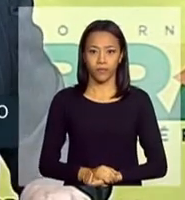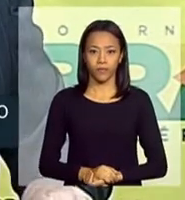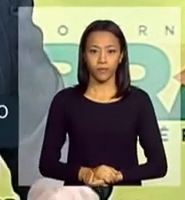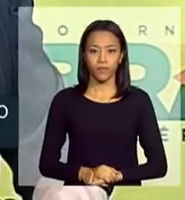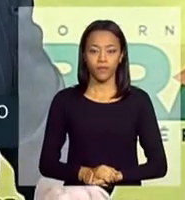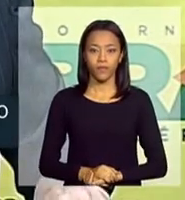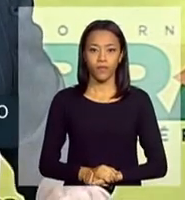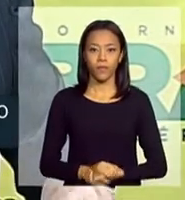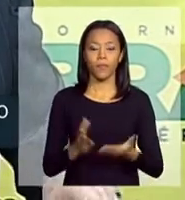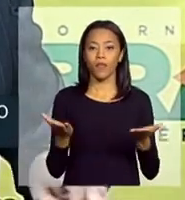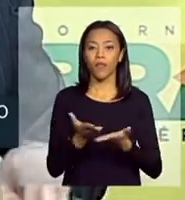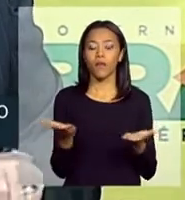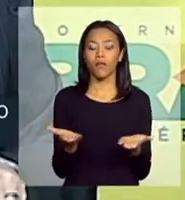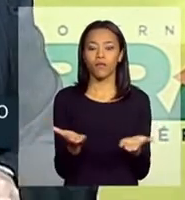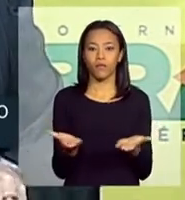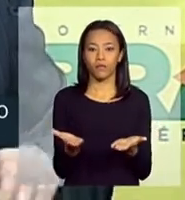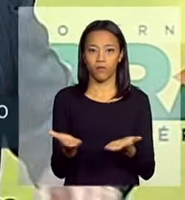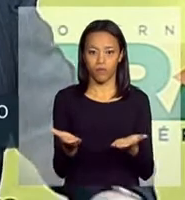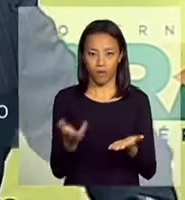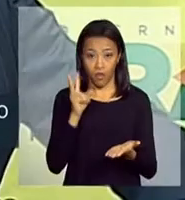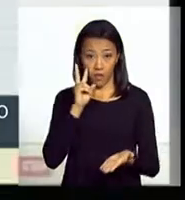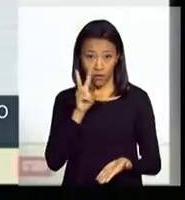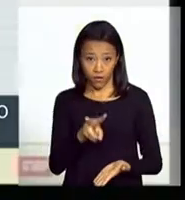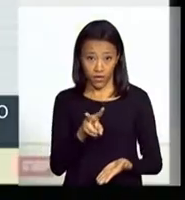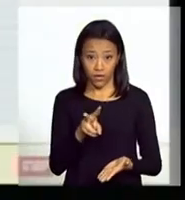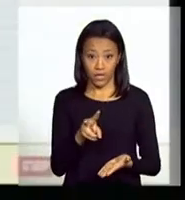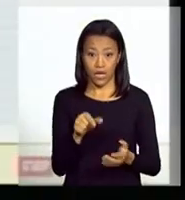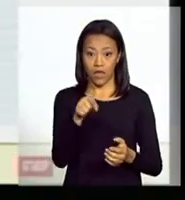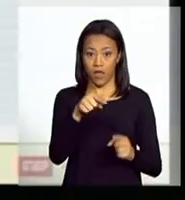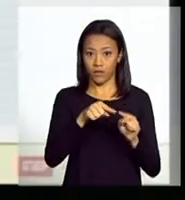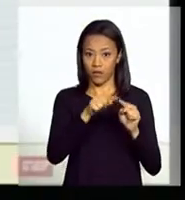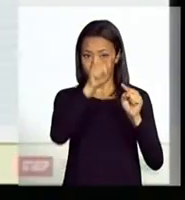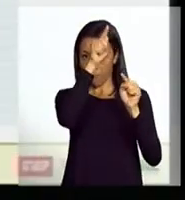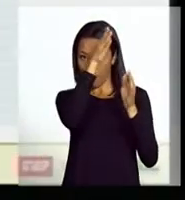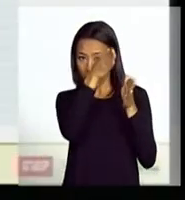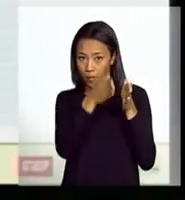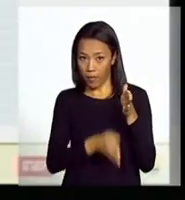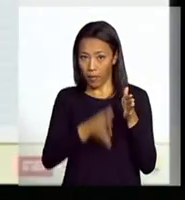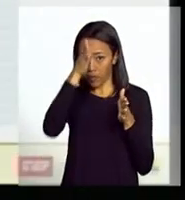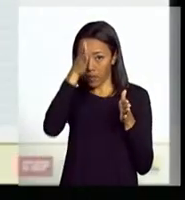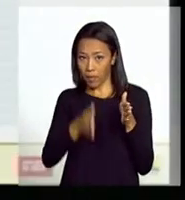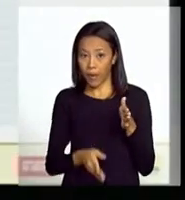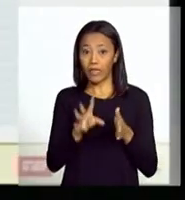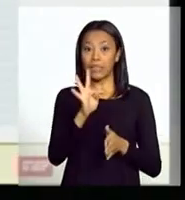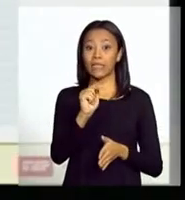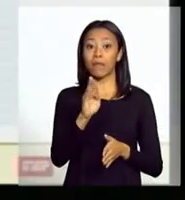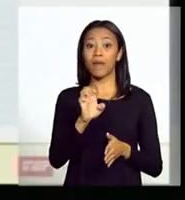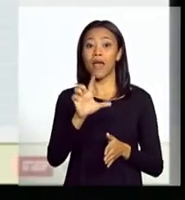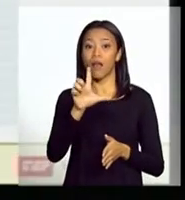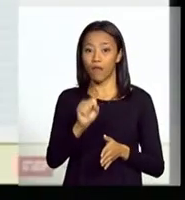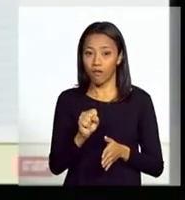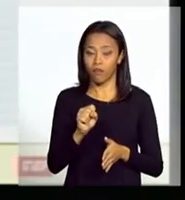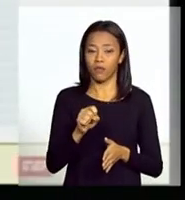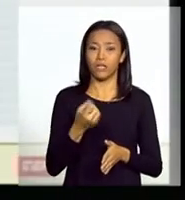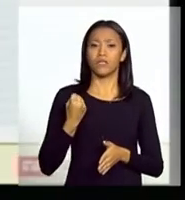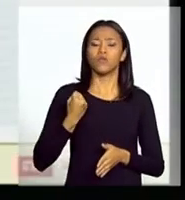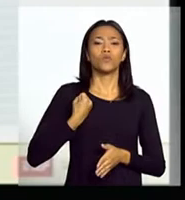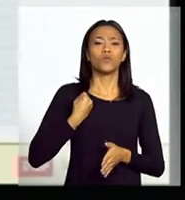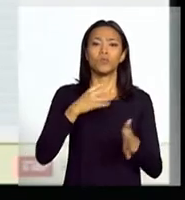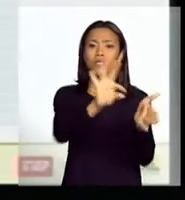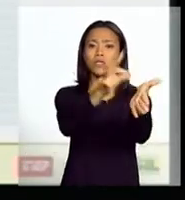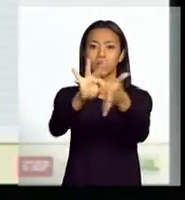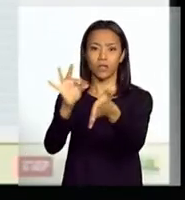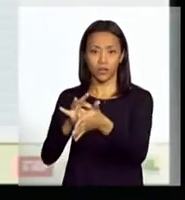e agora vejam essa tabela inscrições para cada mil habitantes ou